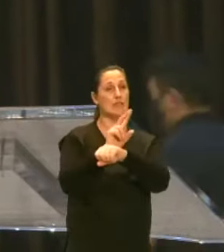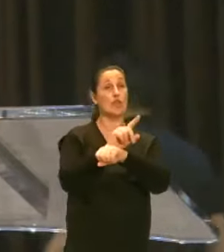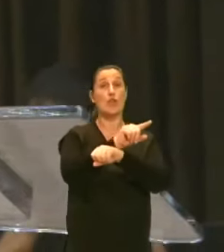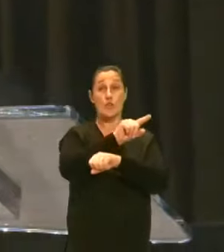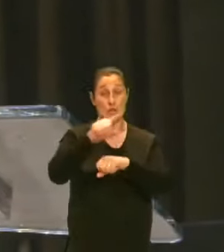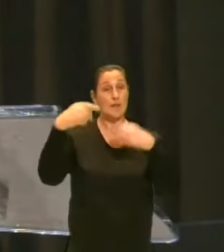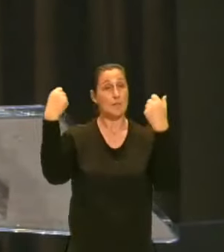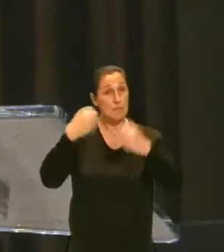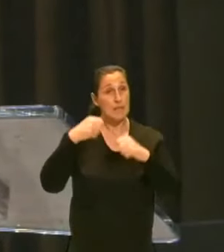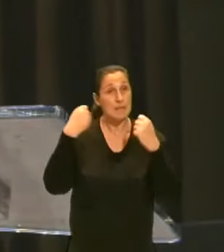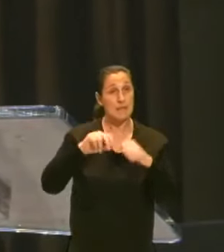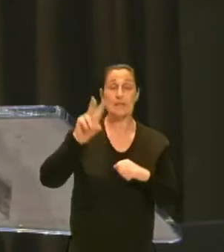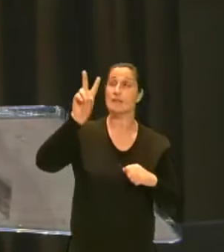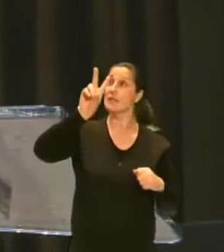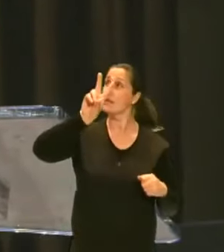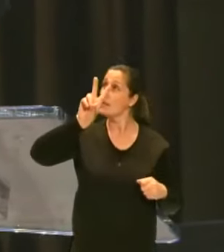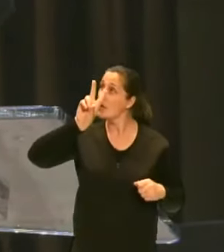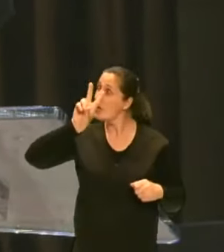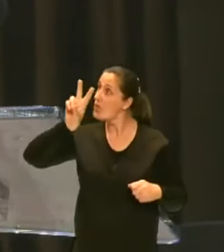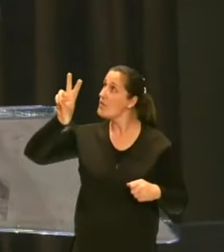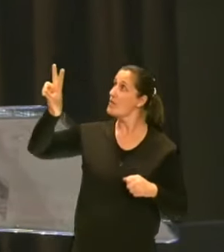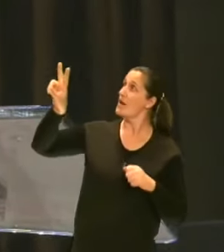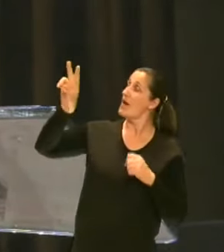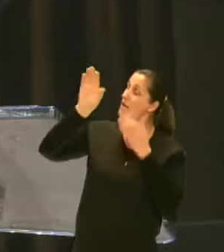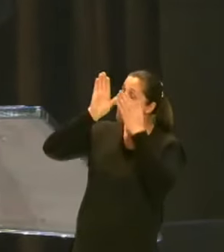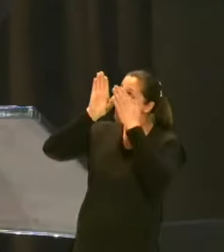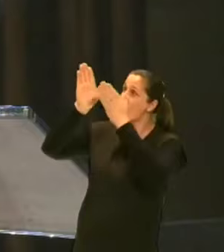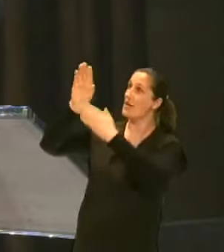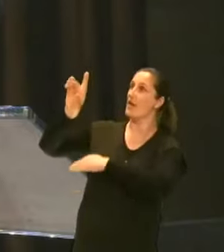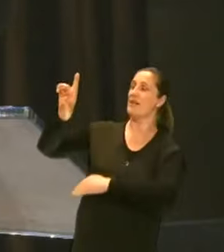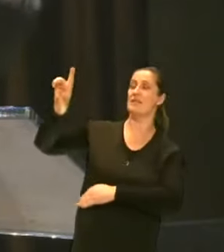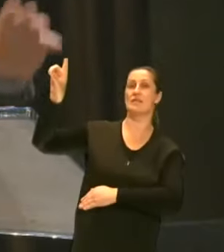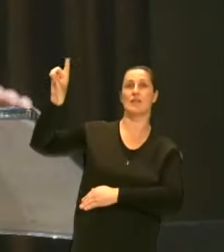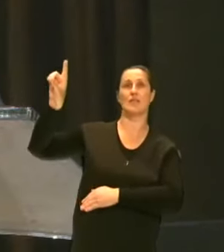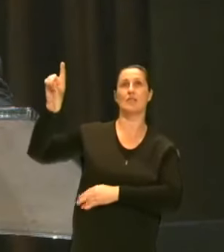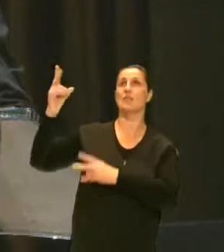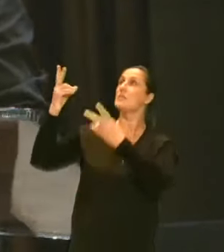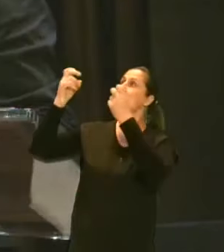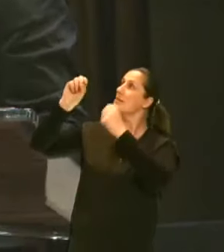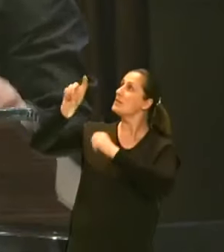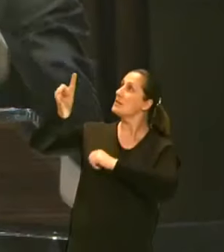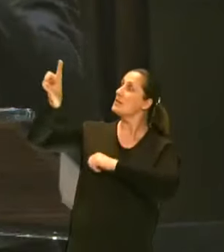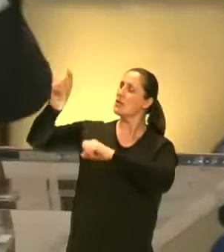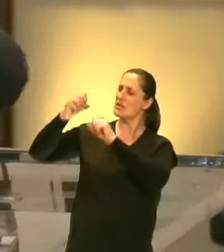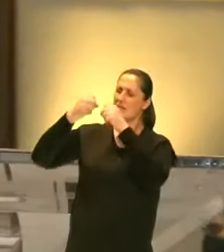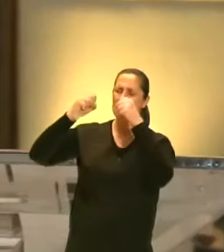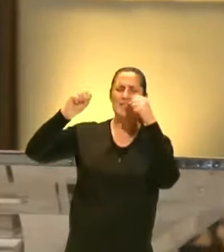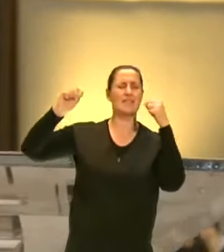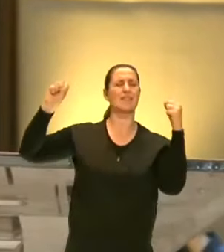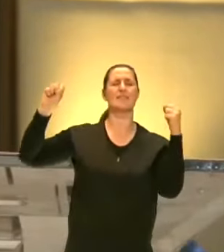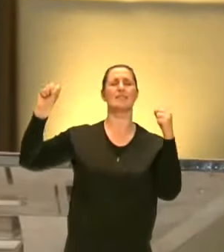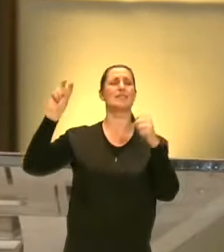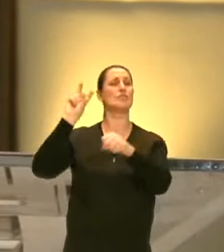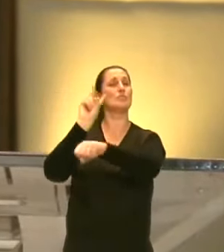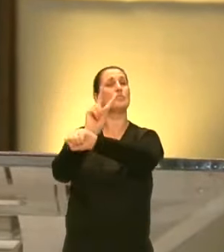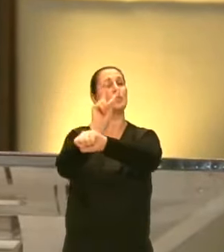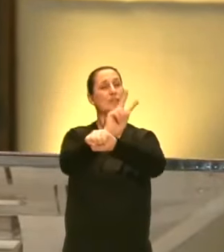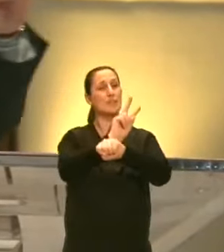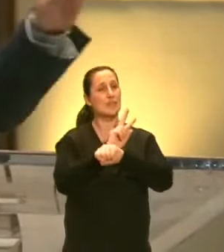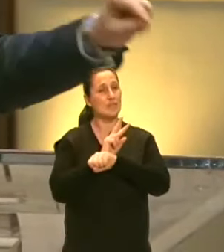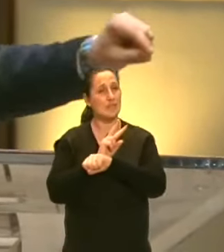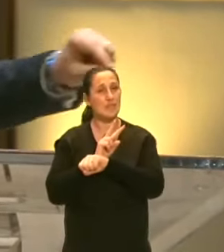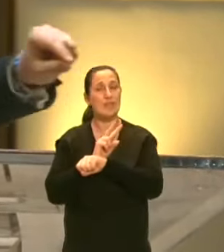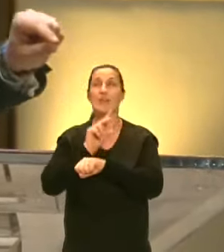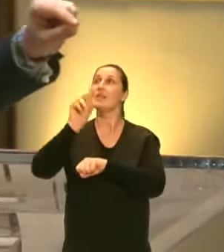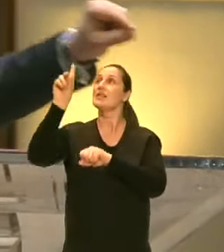nessa noite. Eleve os teus olhos e veja um Deus criador, um Deus grande, um Deus protetor, e um Deus que